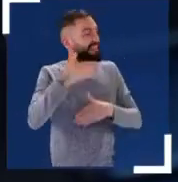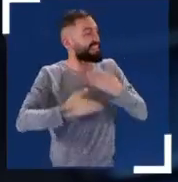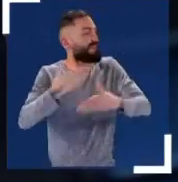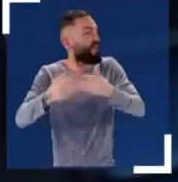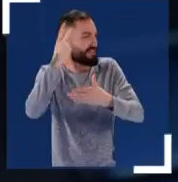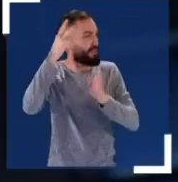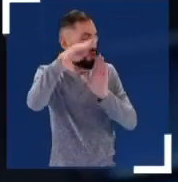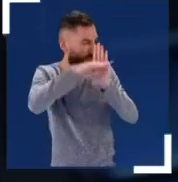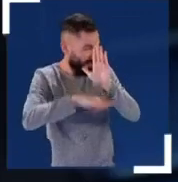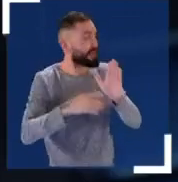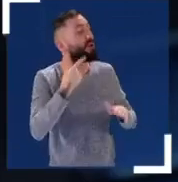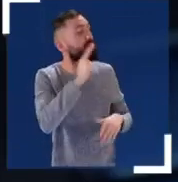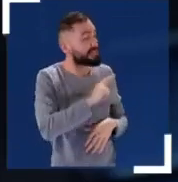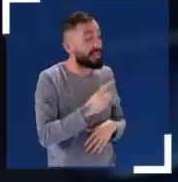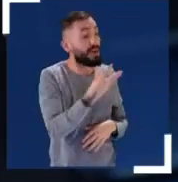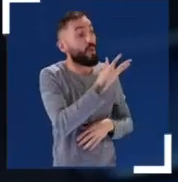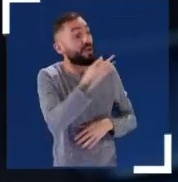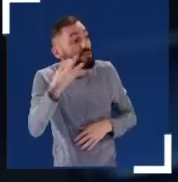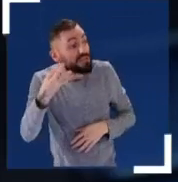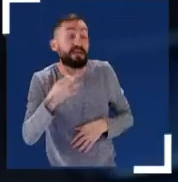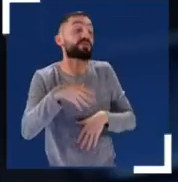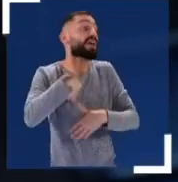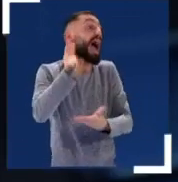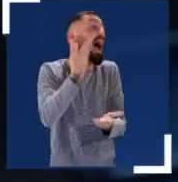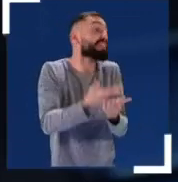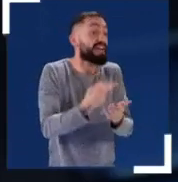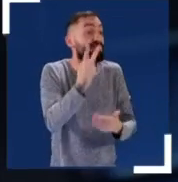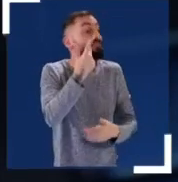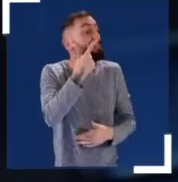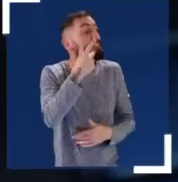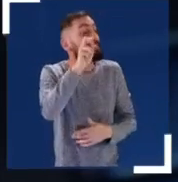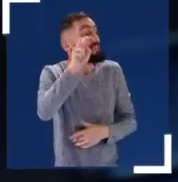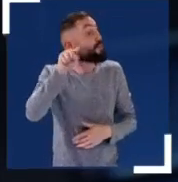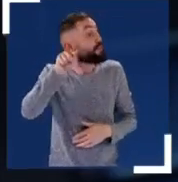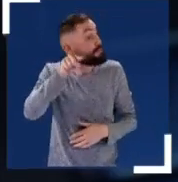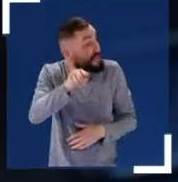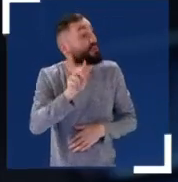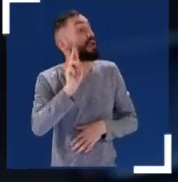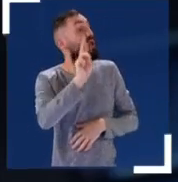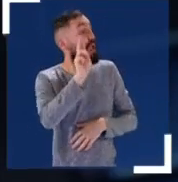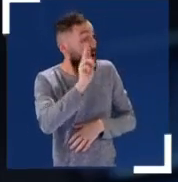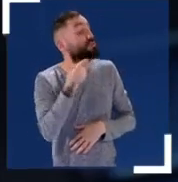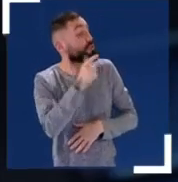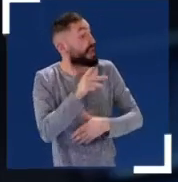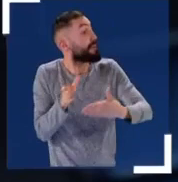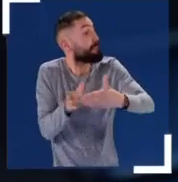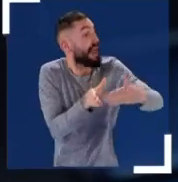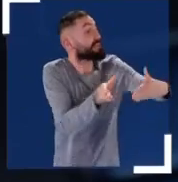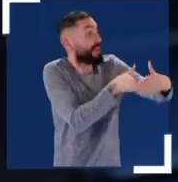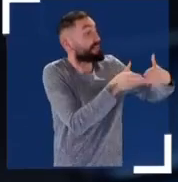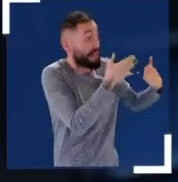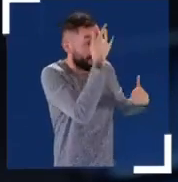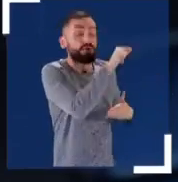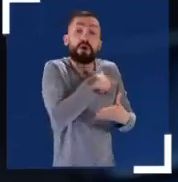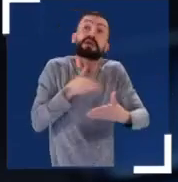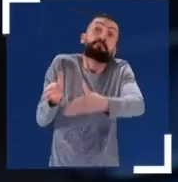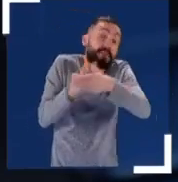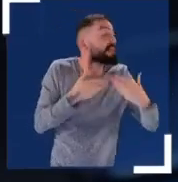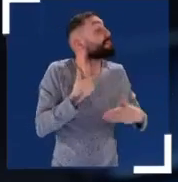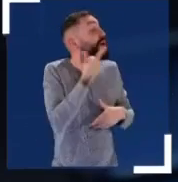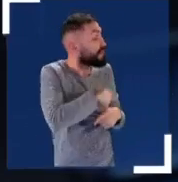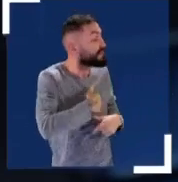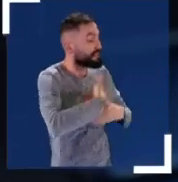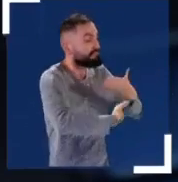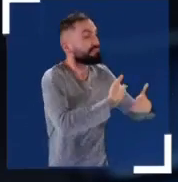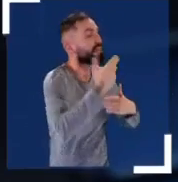isso, empresta de 400 até 25 mil reais para as pessoas, empresta rápido, de maneira fácil, muitas pessoas já têm feito isso para poder fazer exatamente um